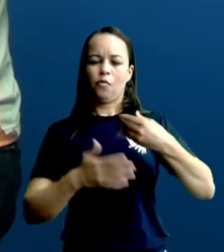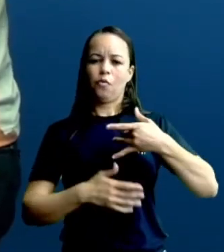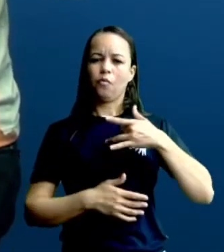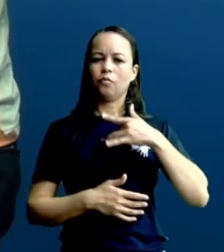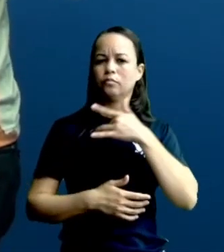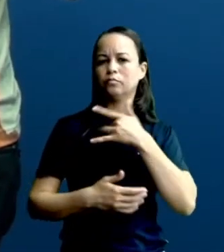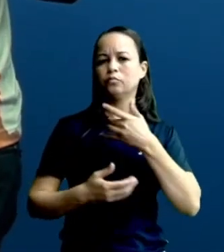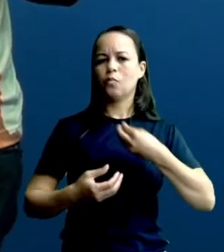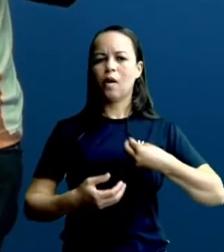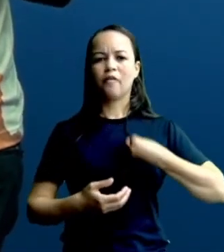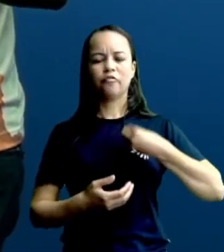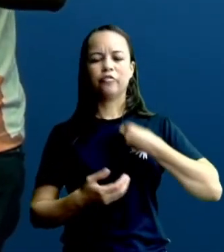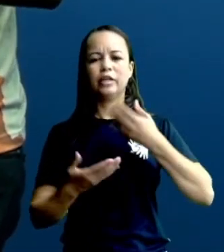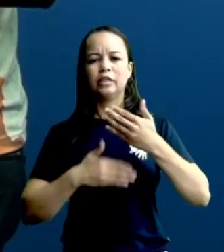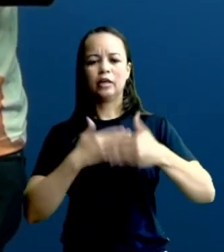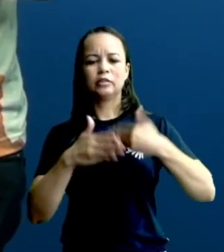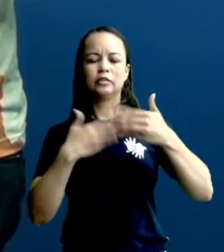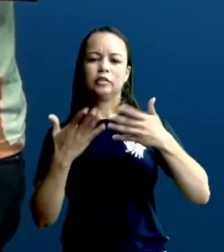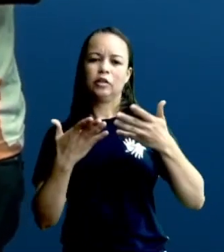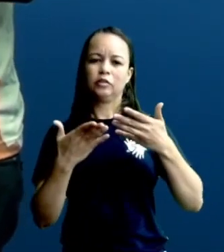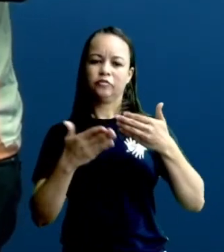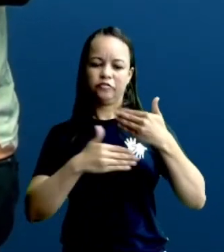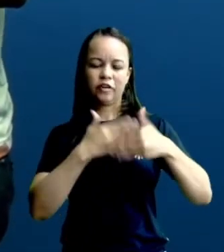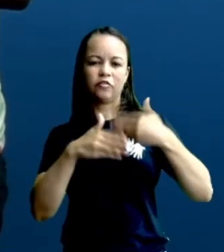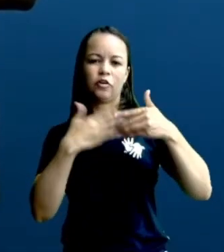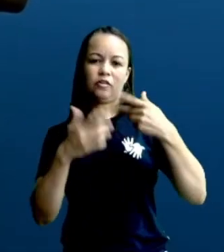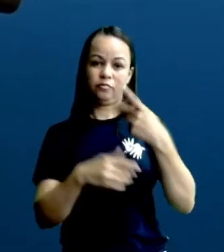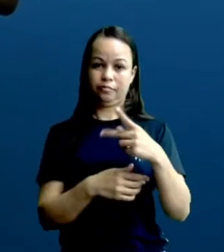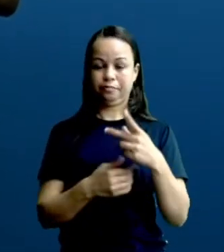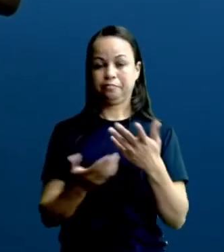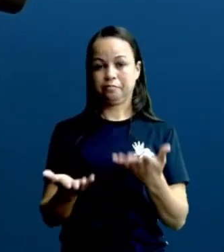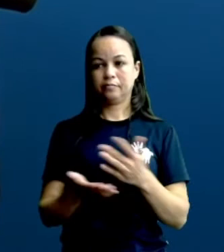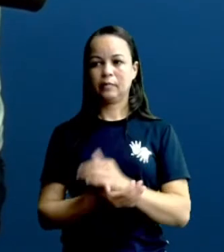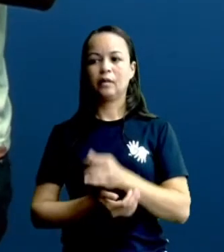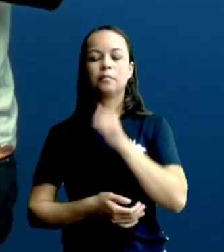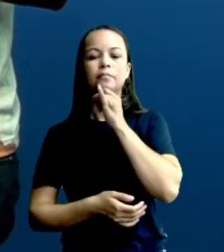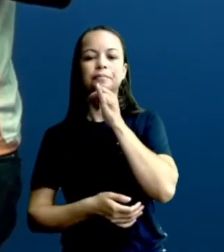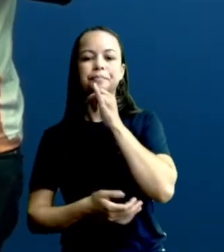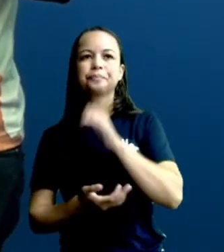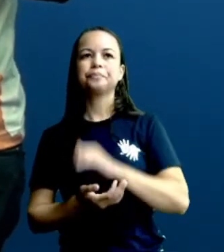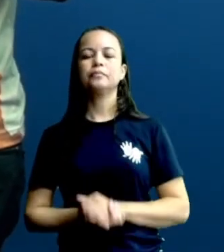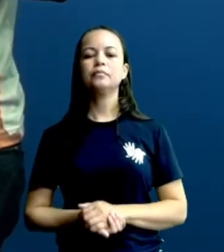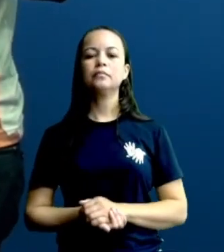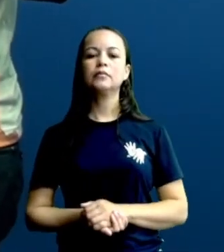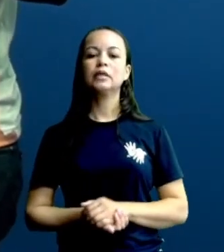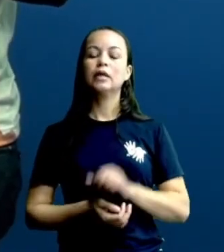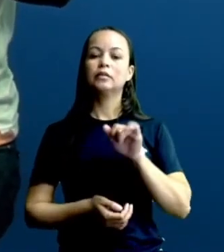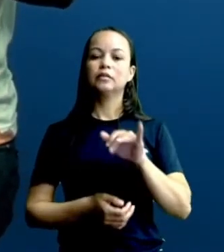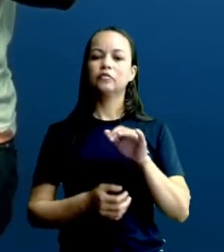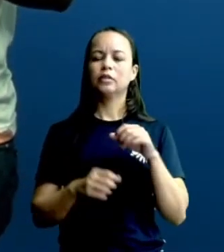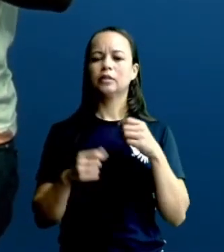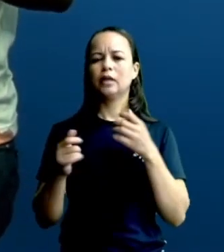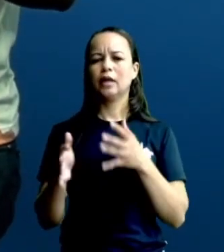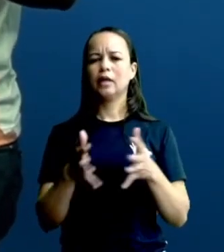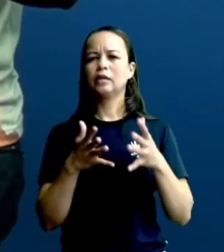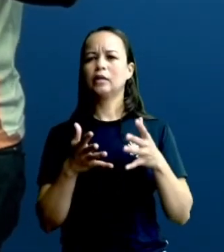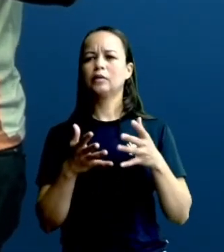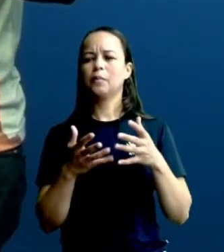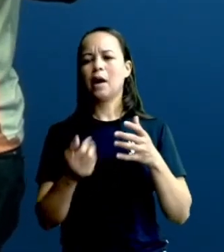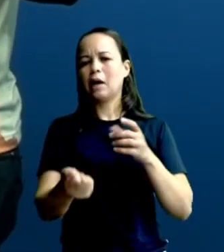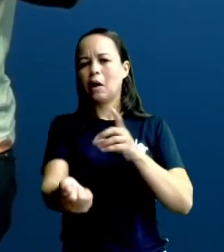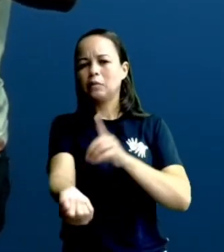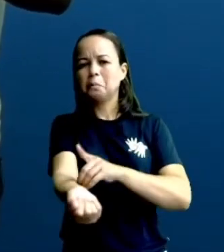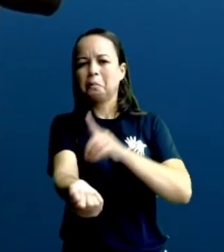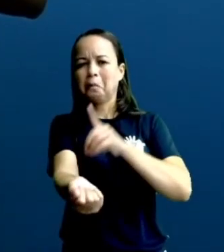que apresente condições favoráveis para aquilo. Por exemplo, se você tem uma predisposição para a